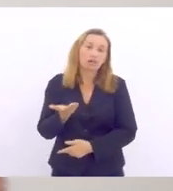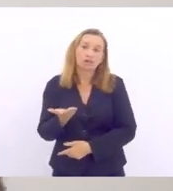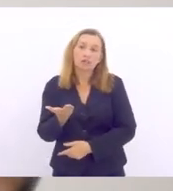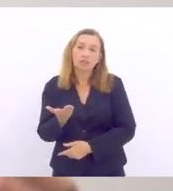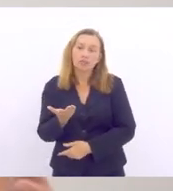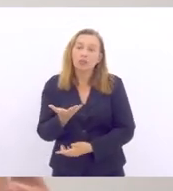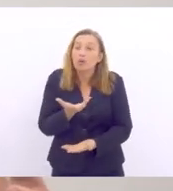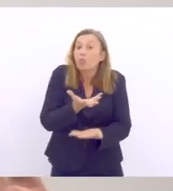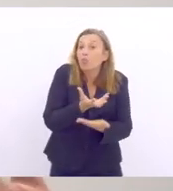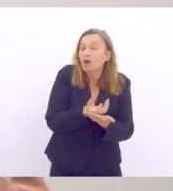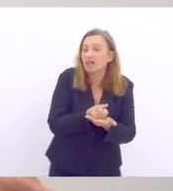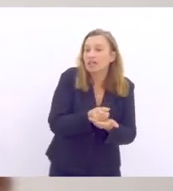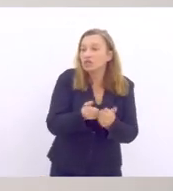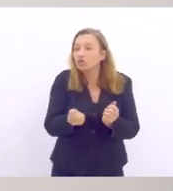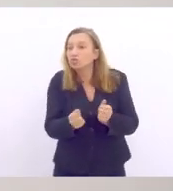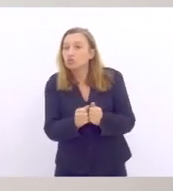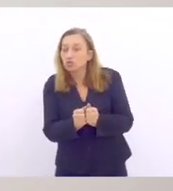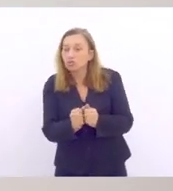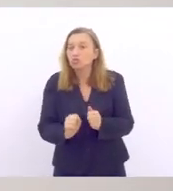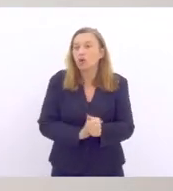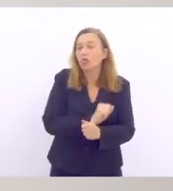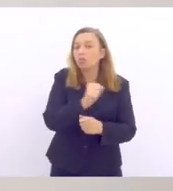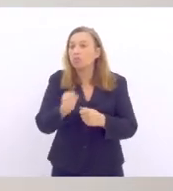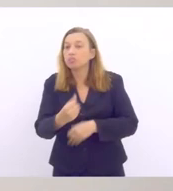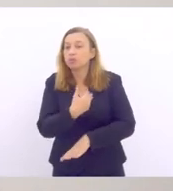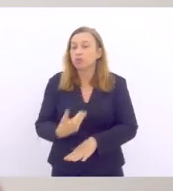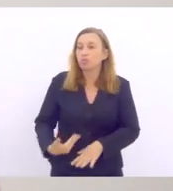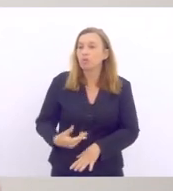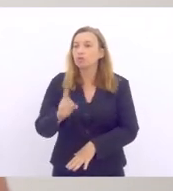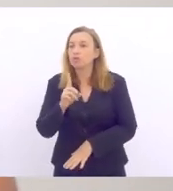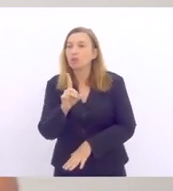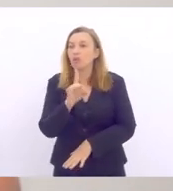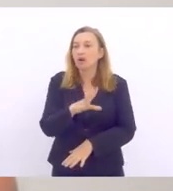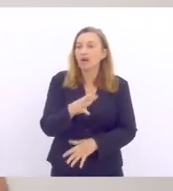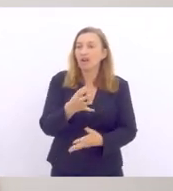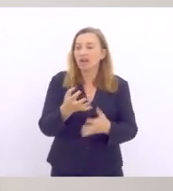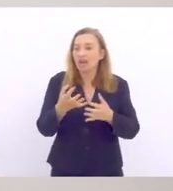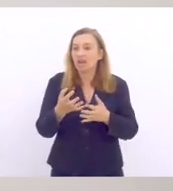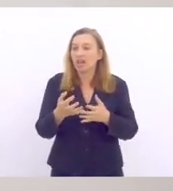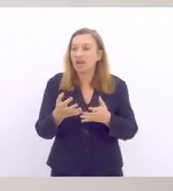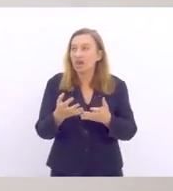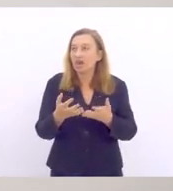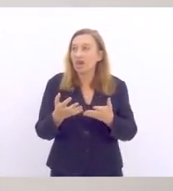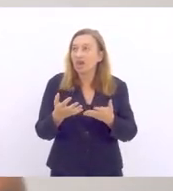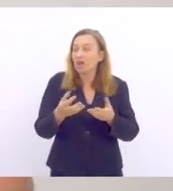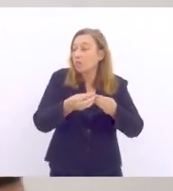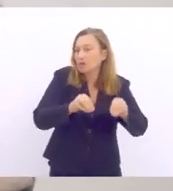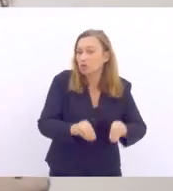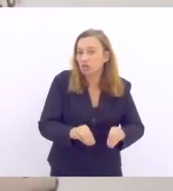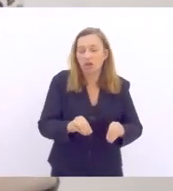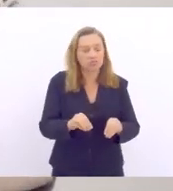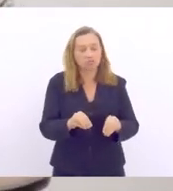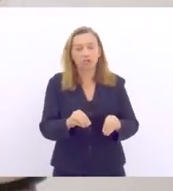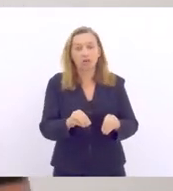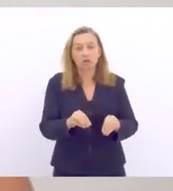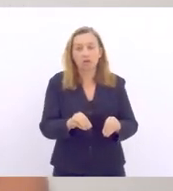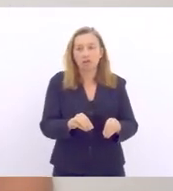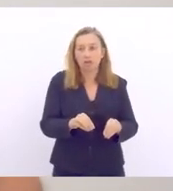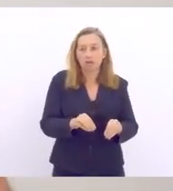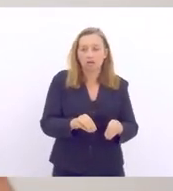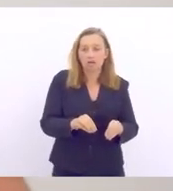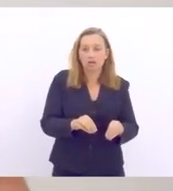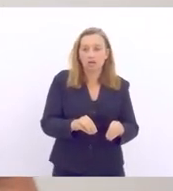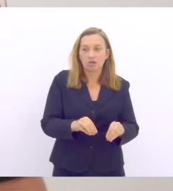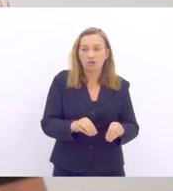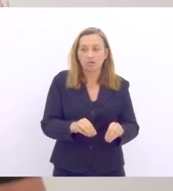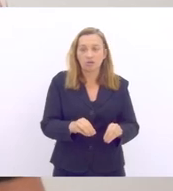o cadastro junto ao poder público não é uma questão de querer vazar, não é uma questão de querer prejudicar ou de